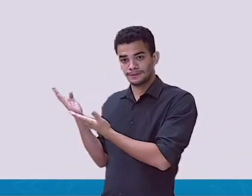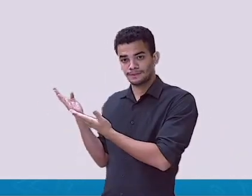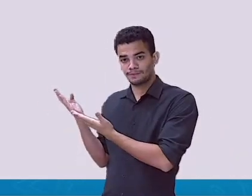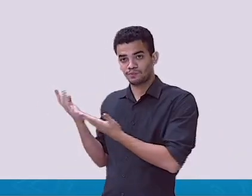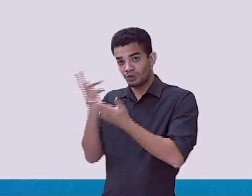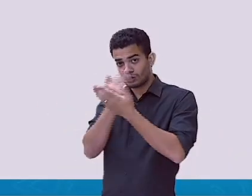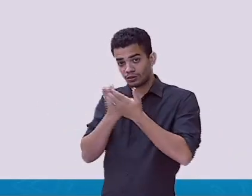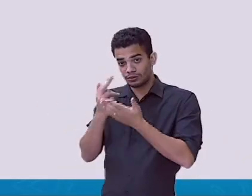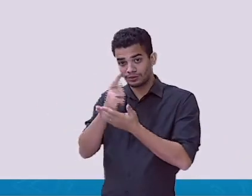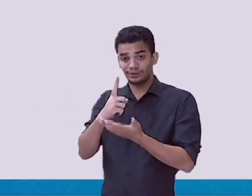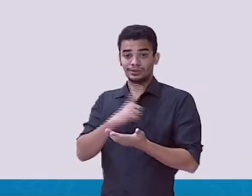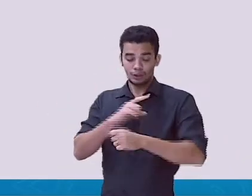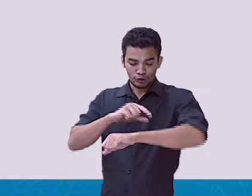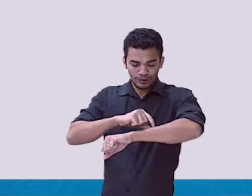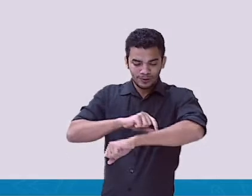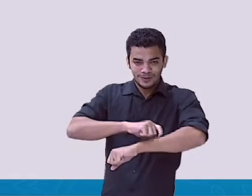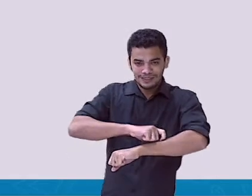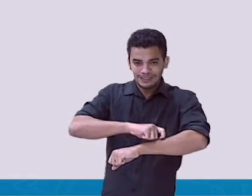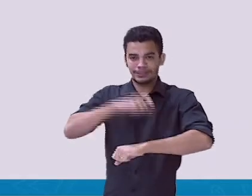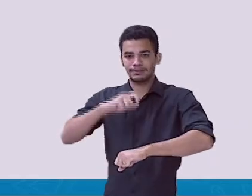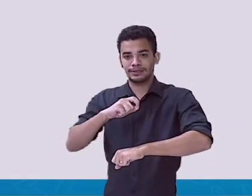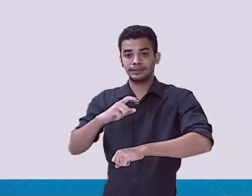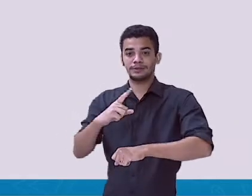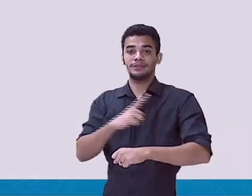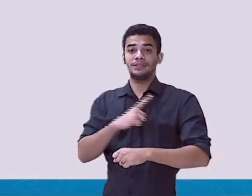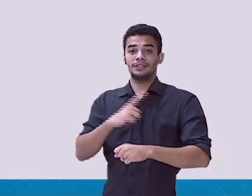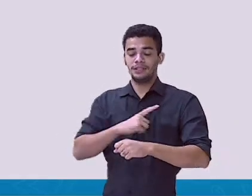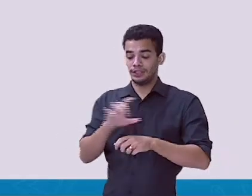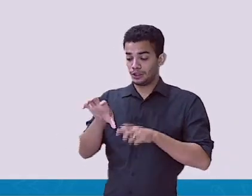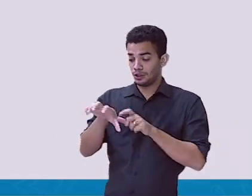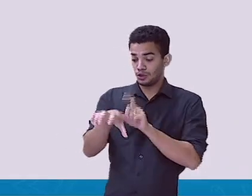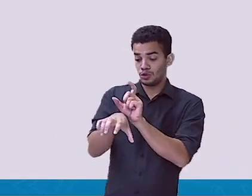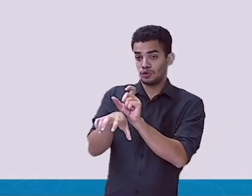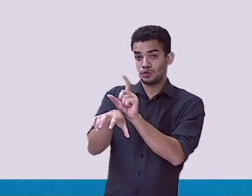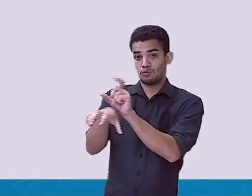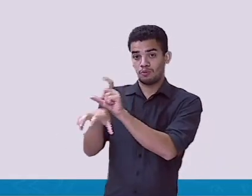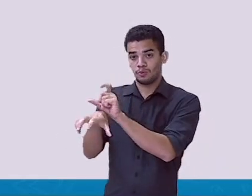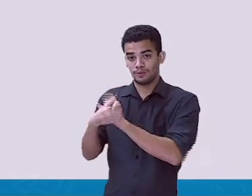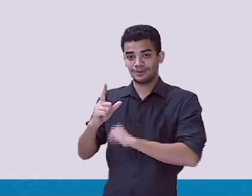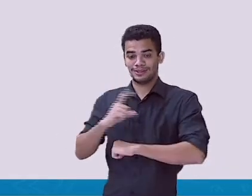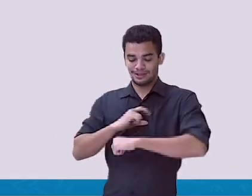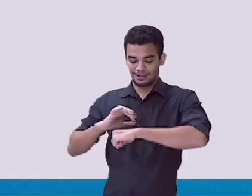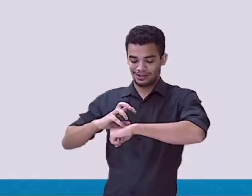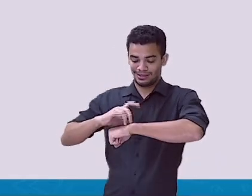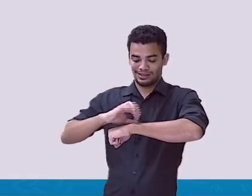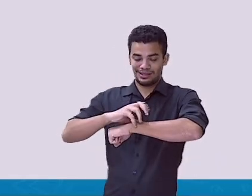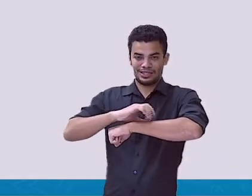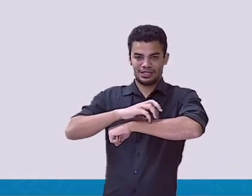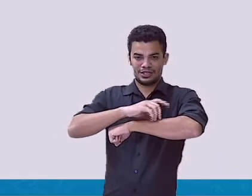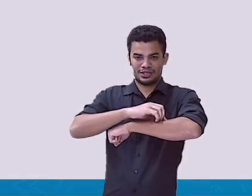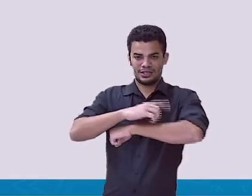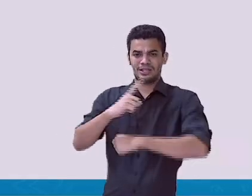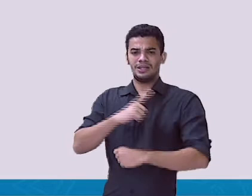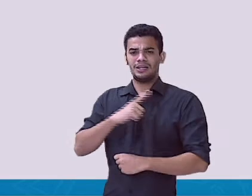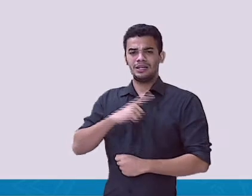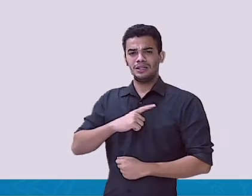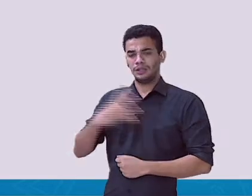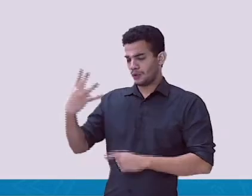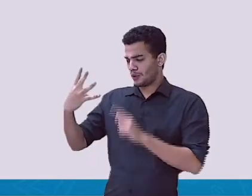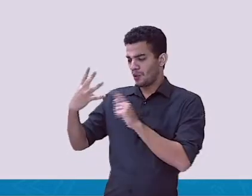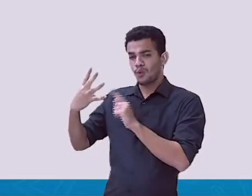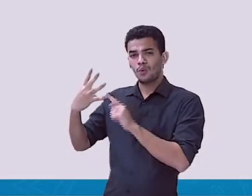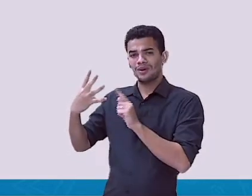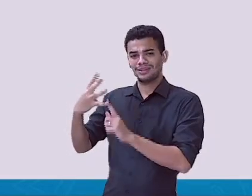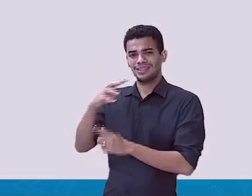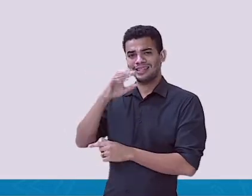o escorpião, a aranha e os ácaros. Muitas vezes, os ácaros, eu falo que são o veneno, o nosso